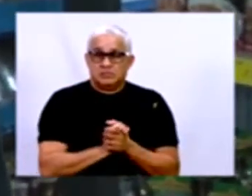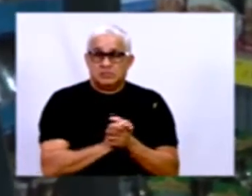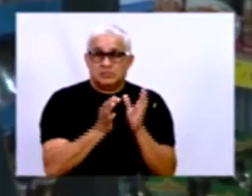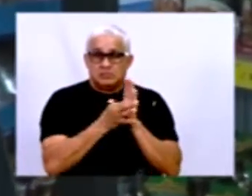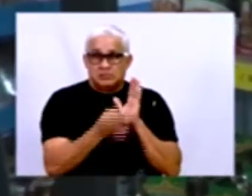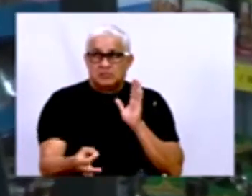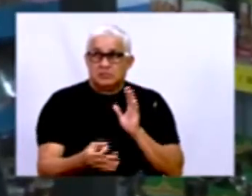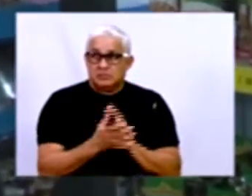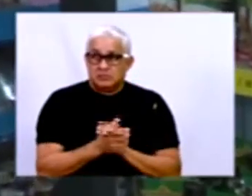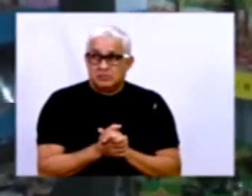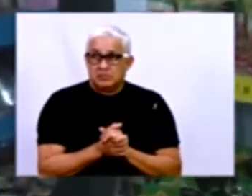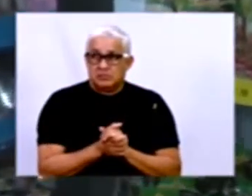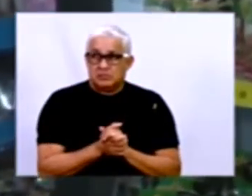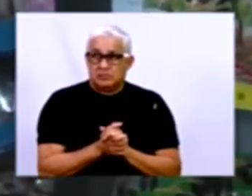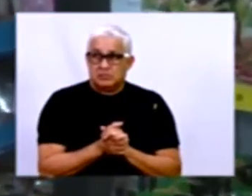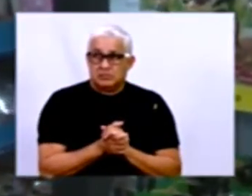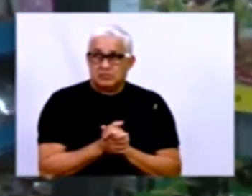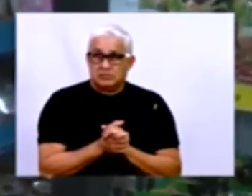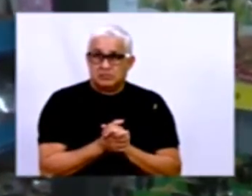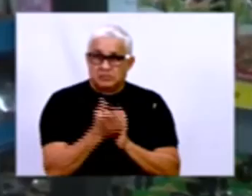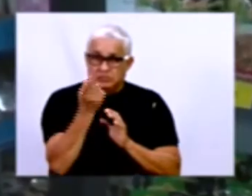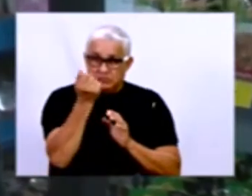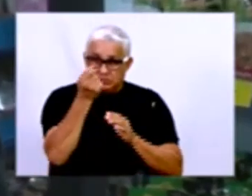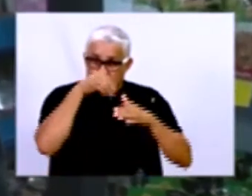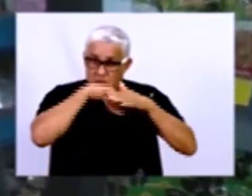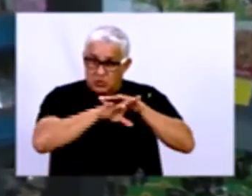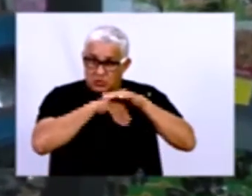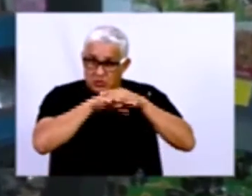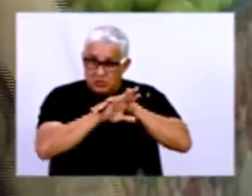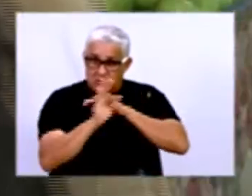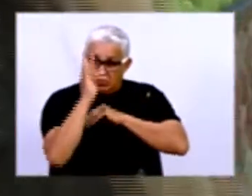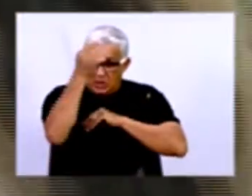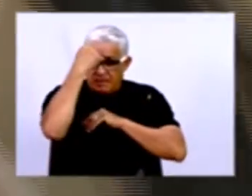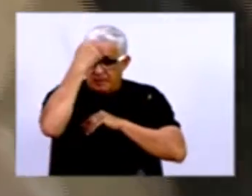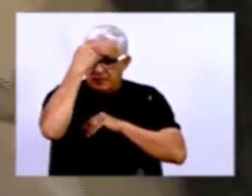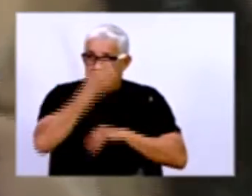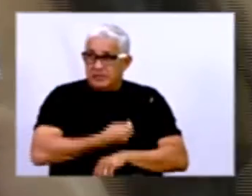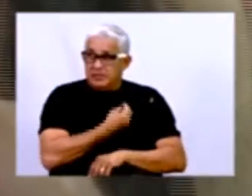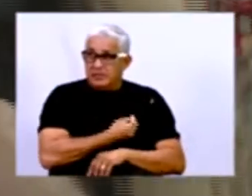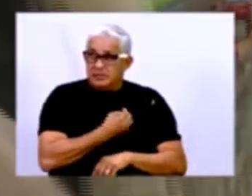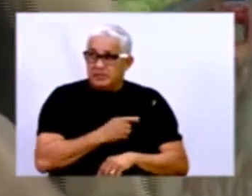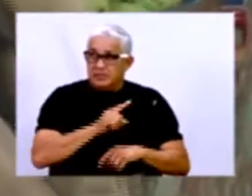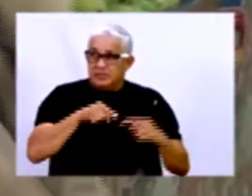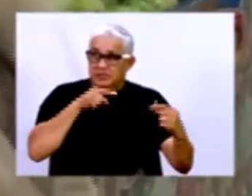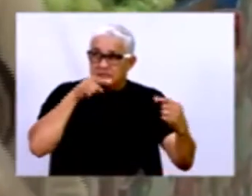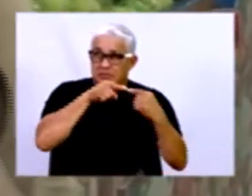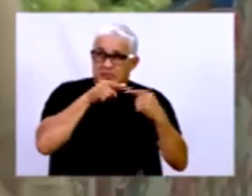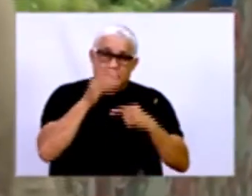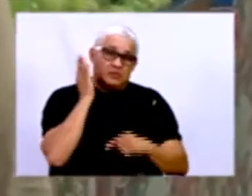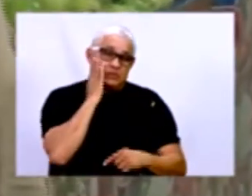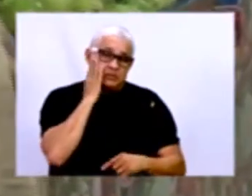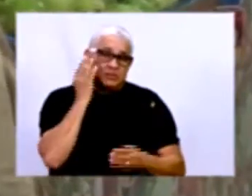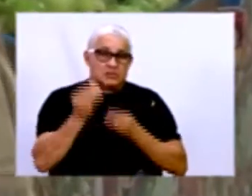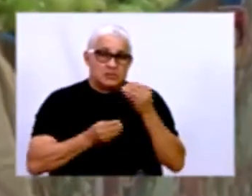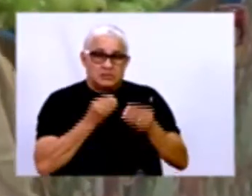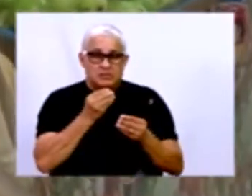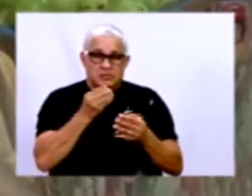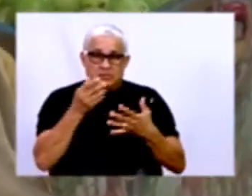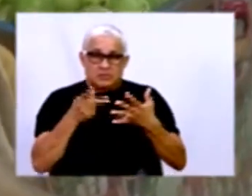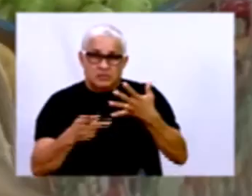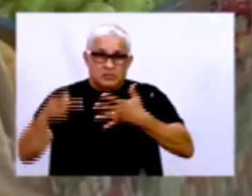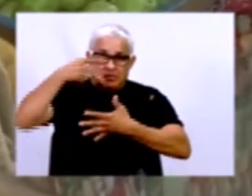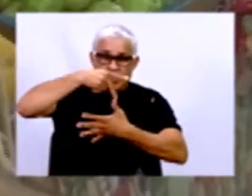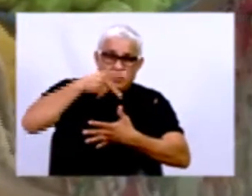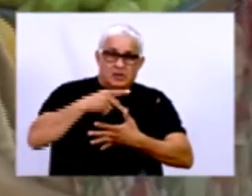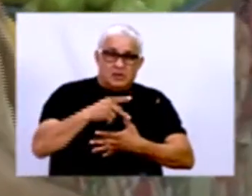guardar para o futuro, né, ou poupar, né, pensar futuramente. Tá ligado a saber priorizar as coisas.